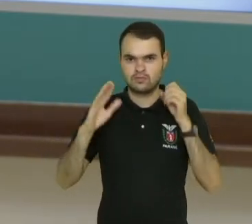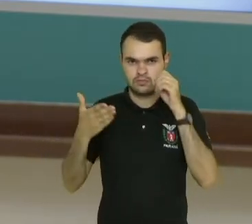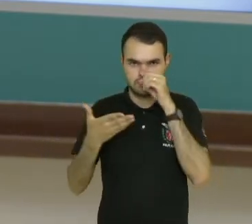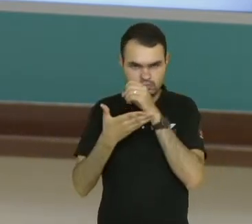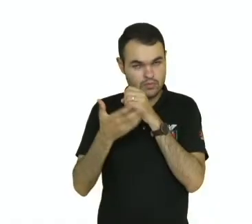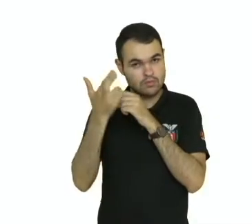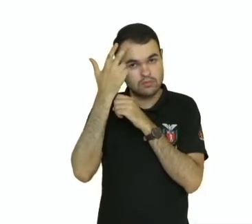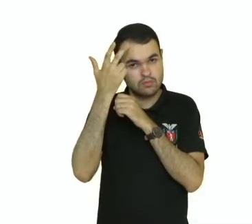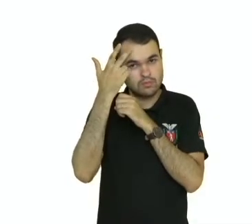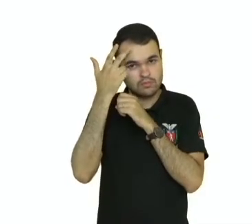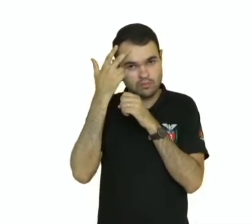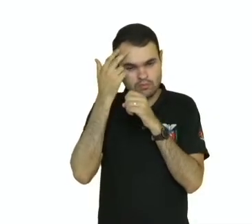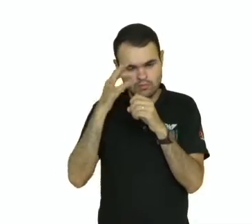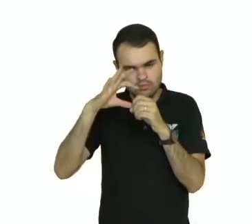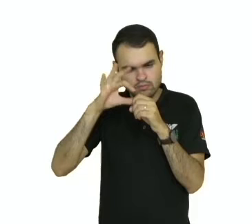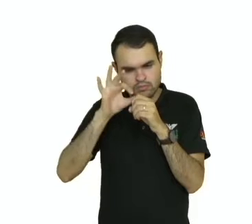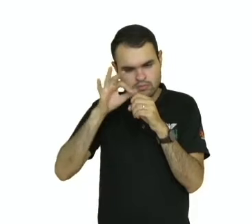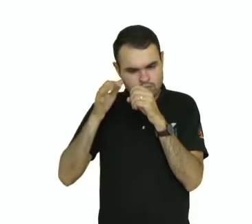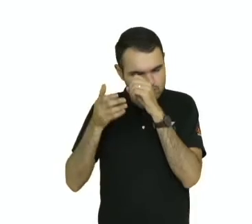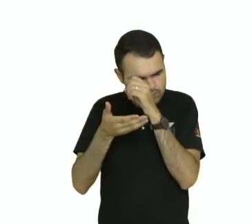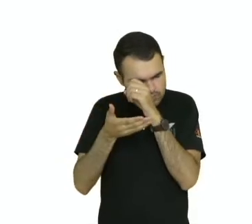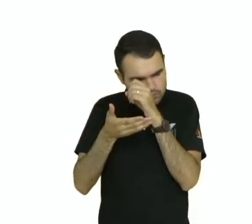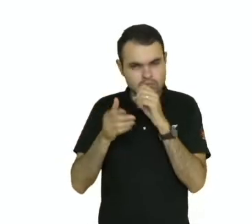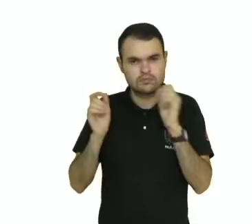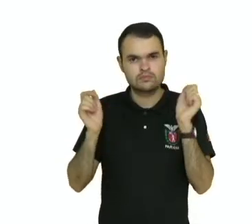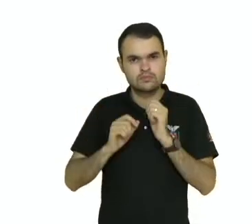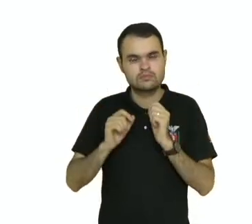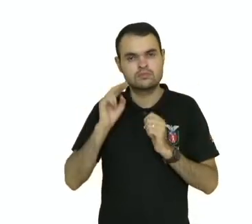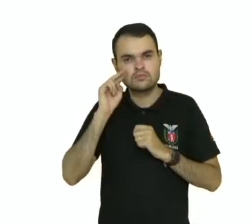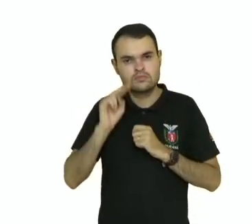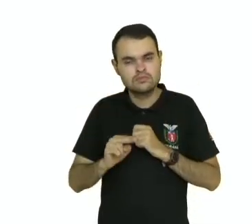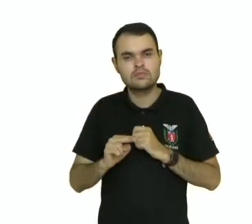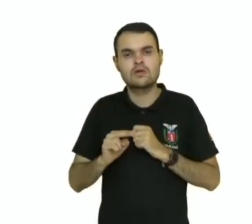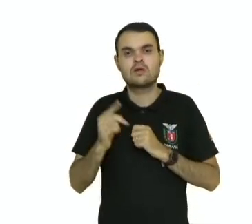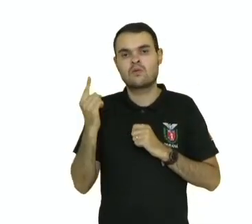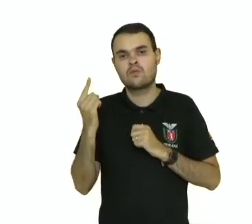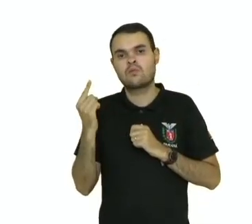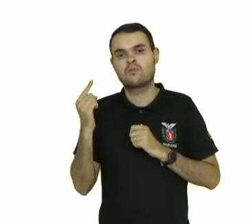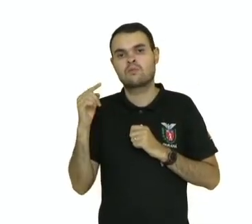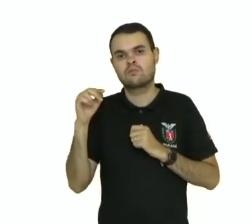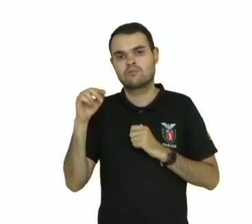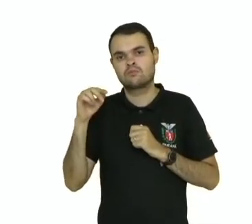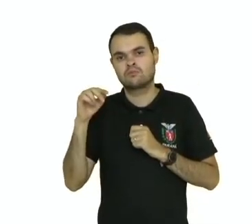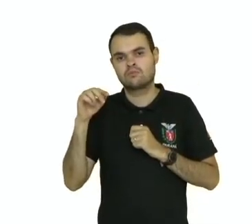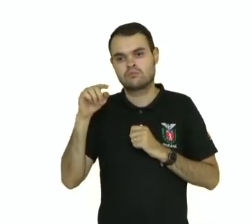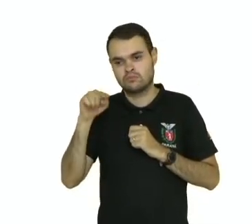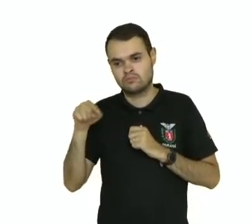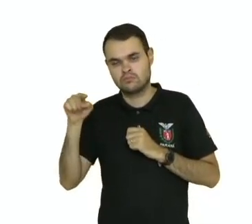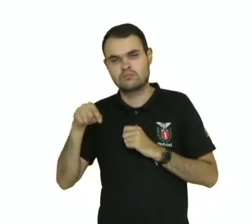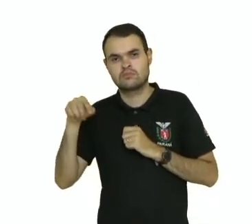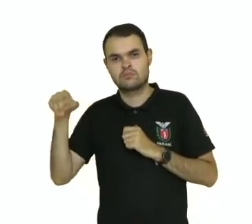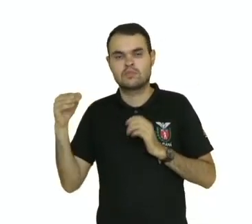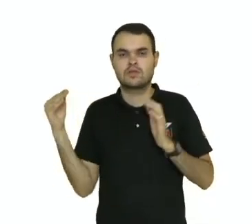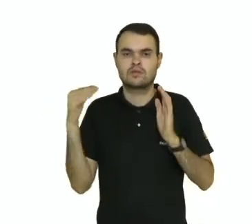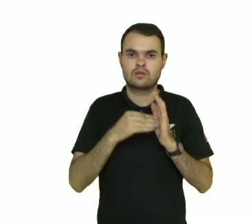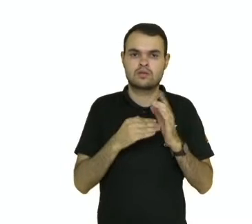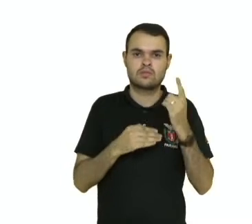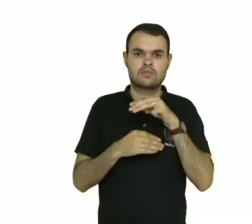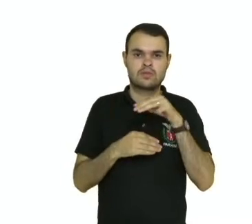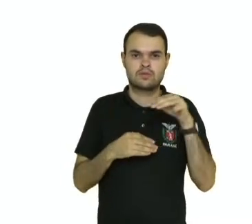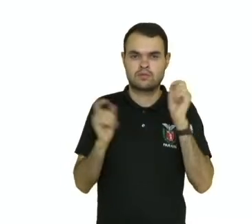mais comum, ele vai conseguir enxergar ali de 1 micrômetro a 1 milímetro, e dentro dessa escala a gente vai